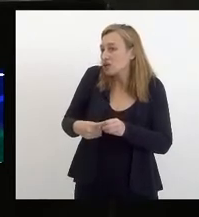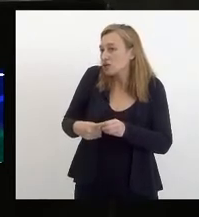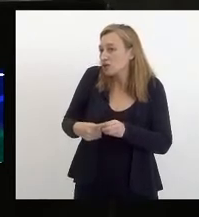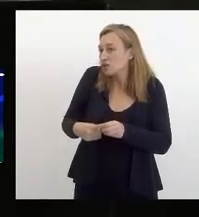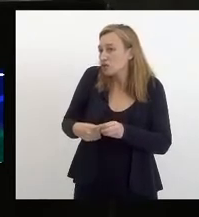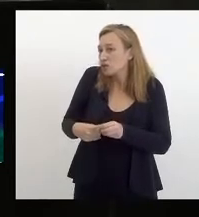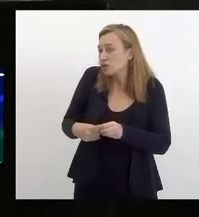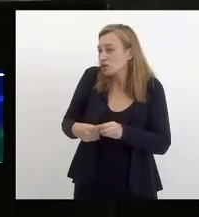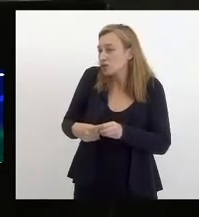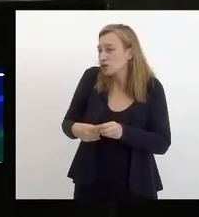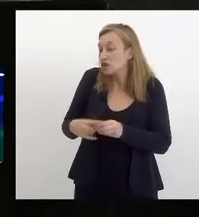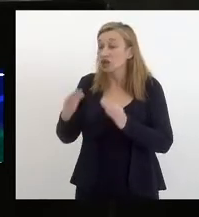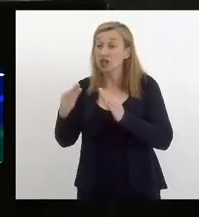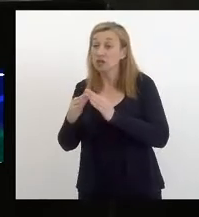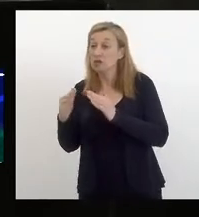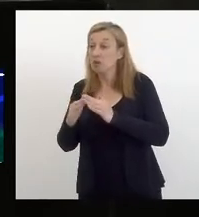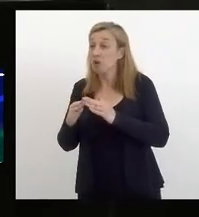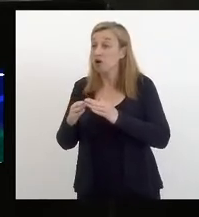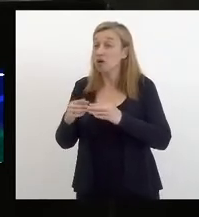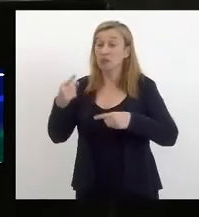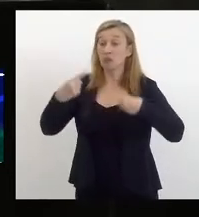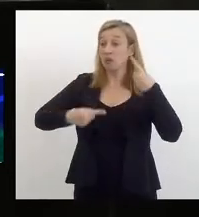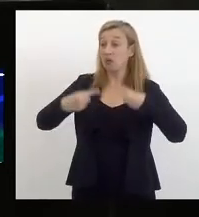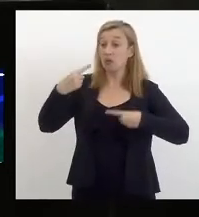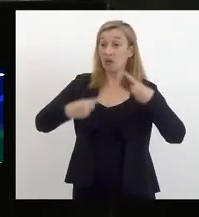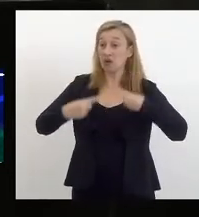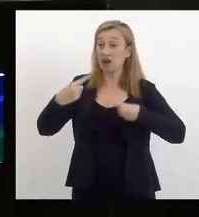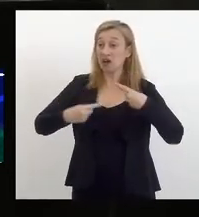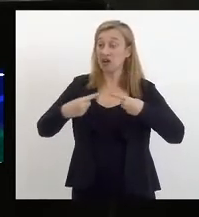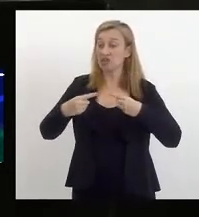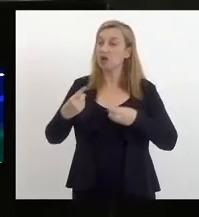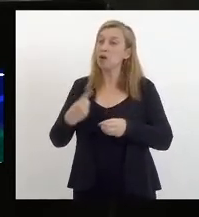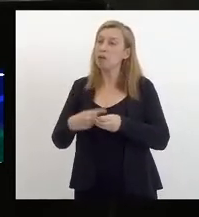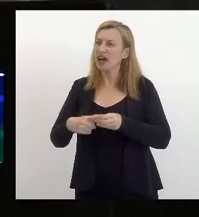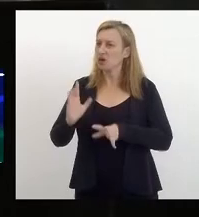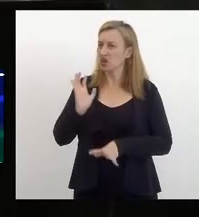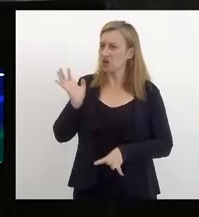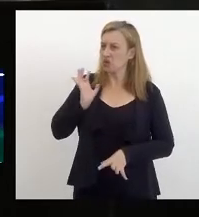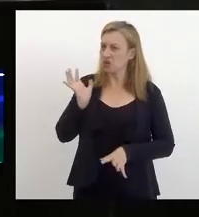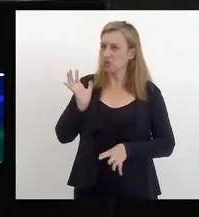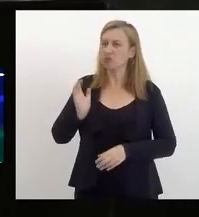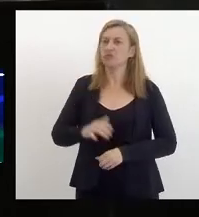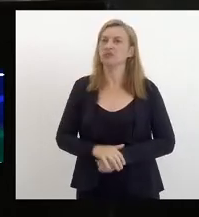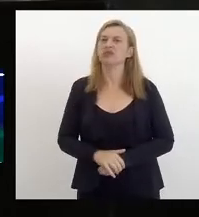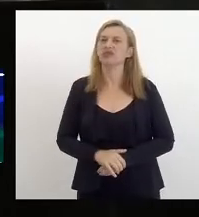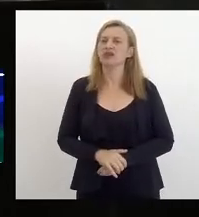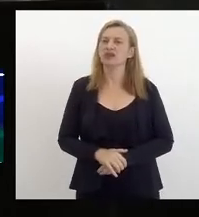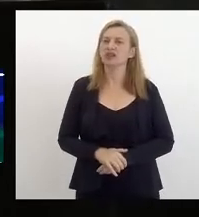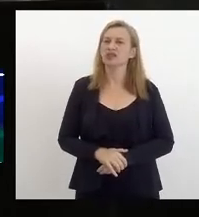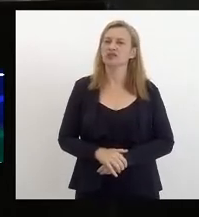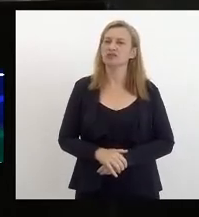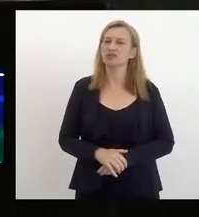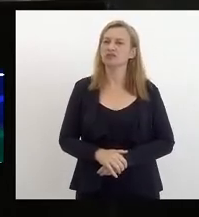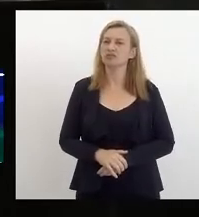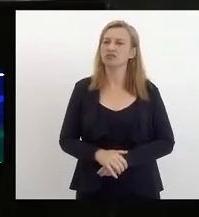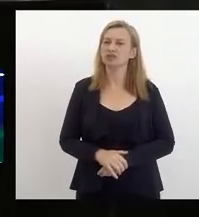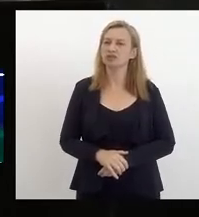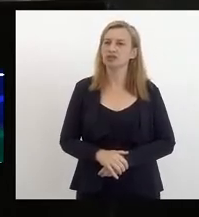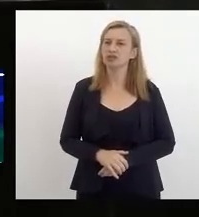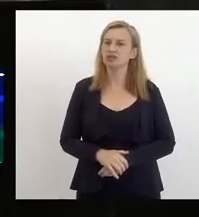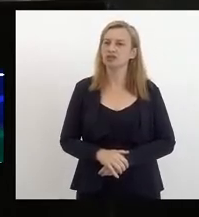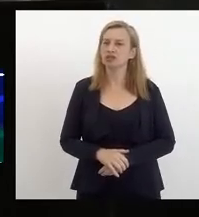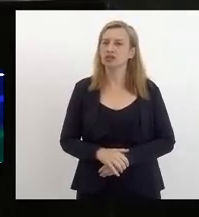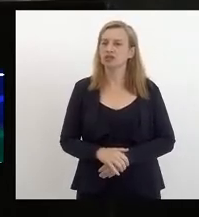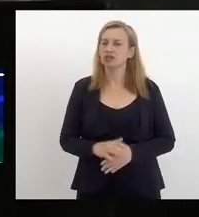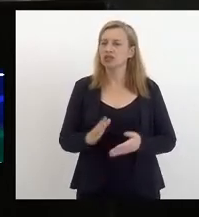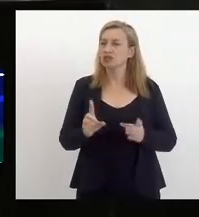por política e serviços oportunidade essa discrepância de muitas vezes não Digitam mais do que